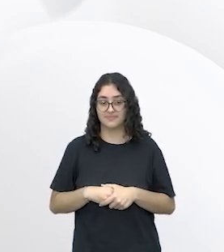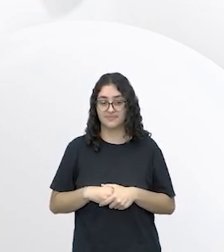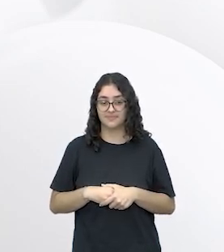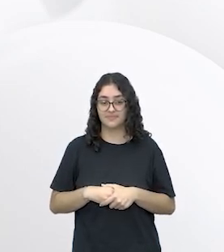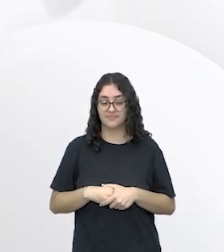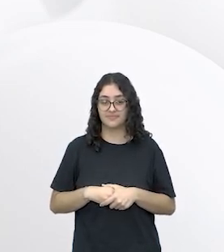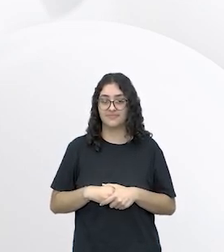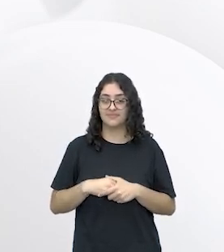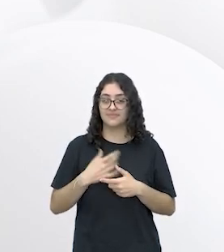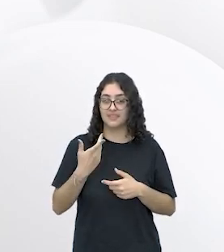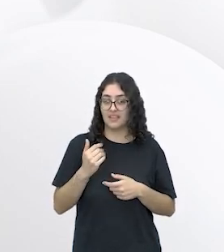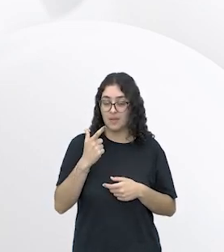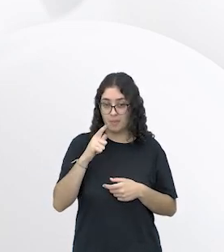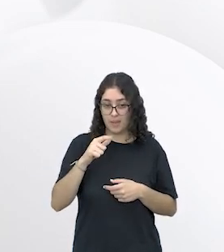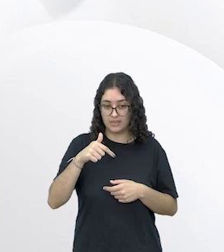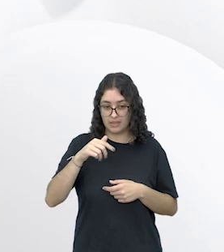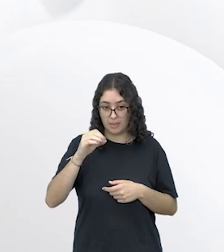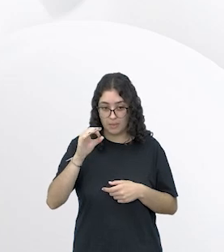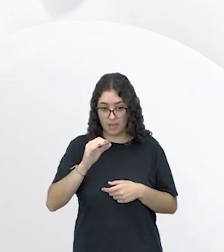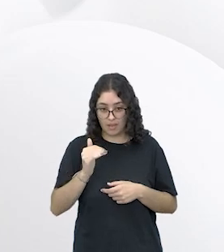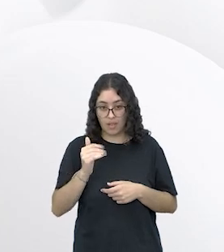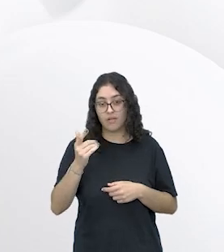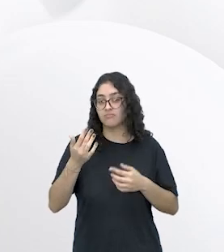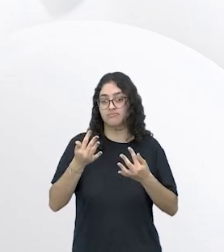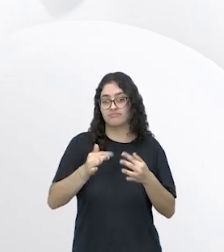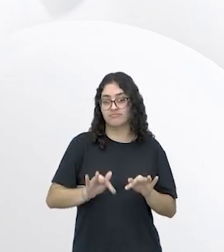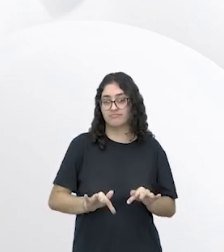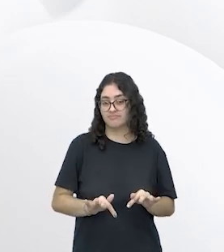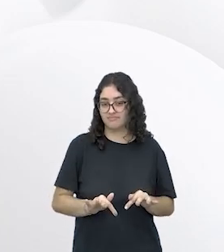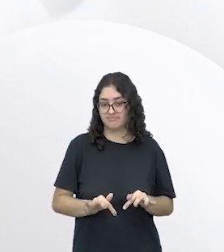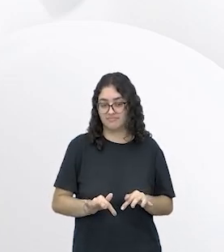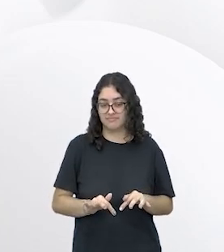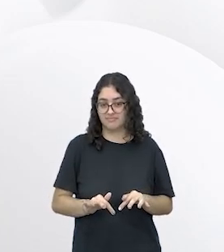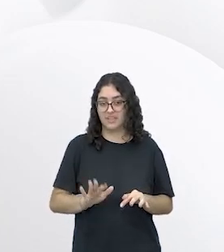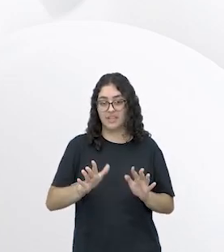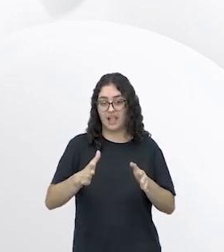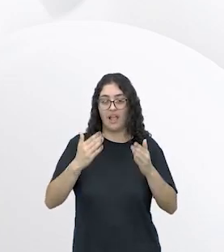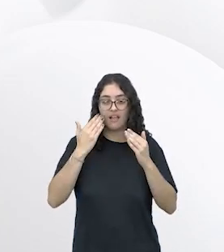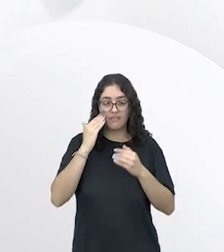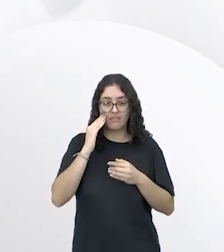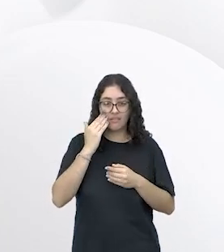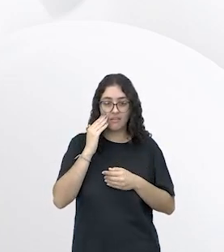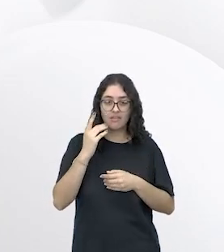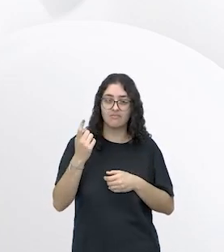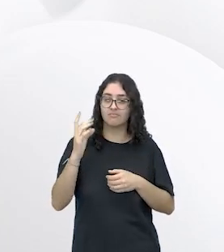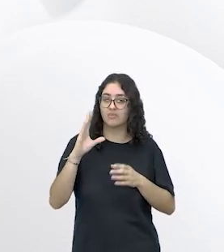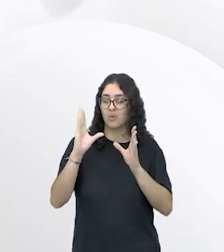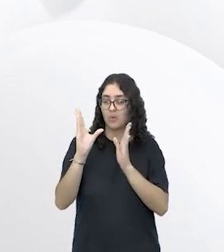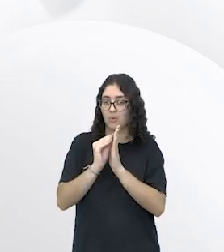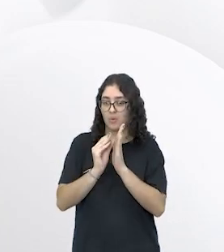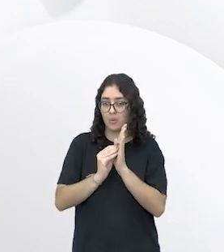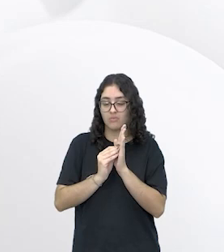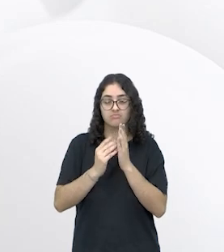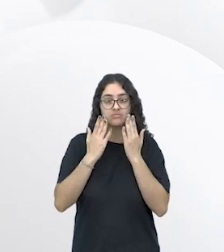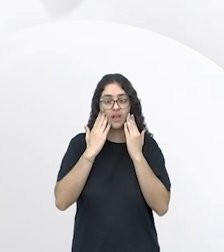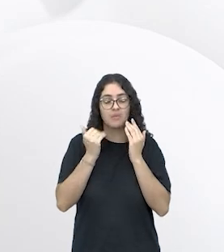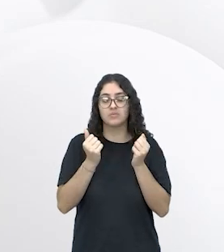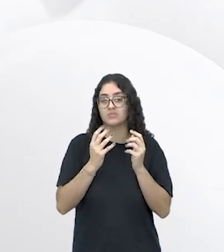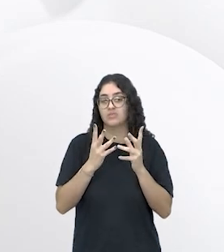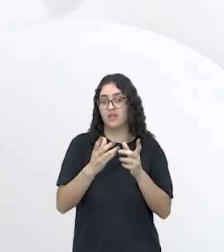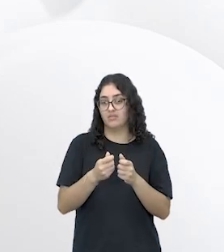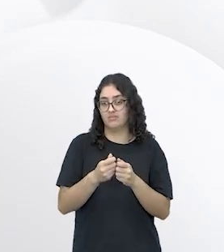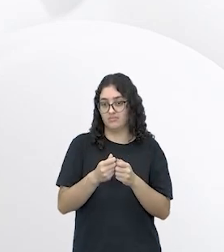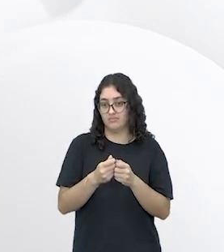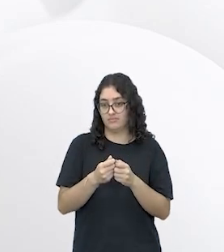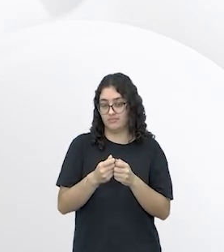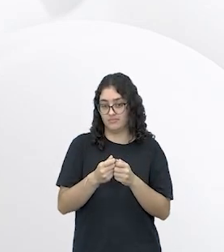deu maior que 70%, o professor termina. Ótimo, o aluno entendeu o conteúdo, já sabe. Não, perdão,